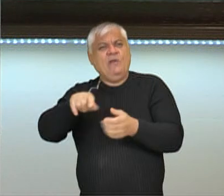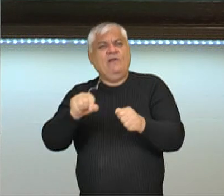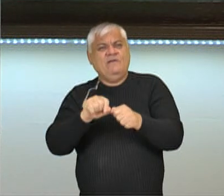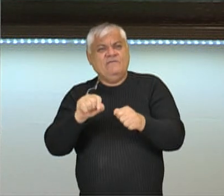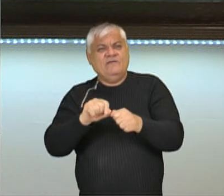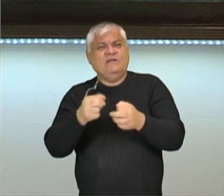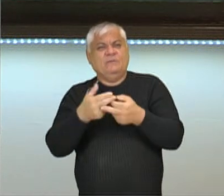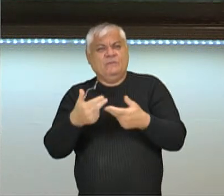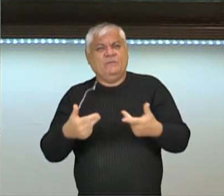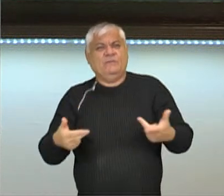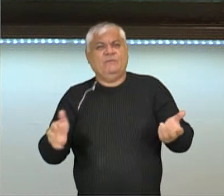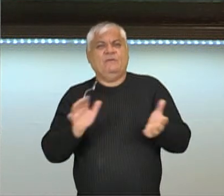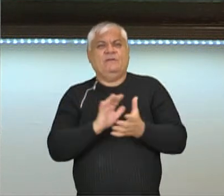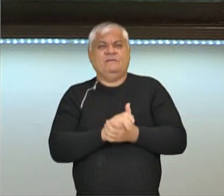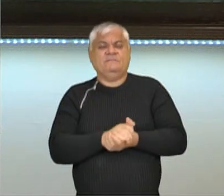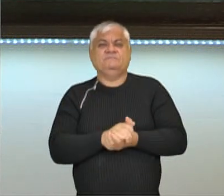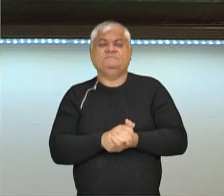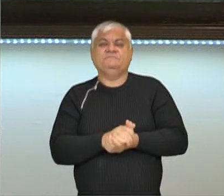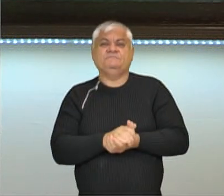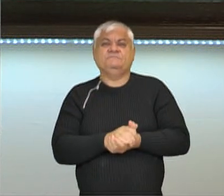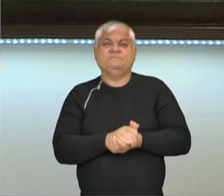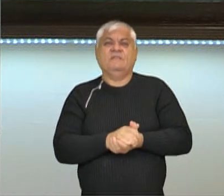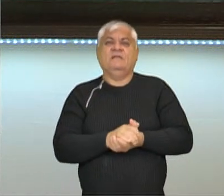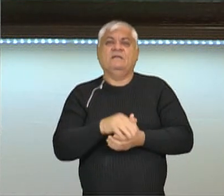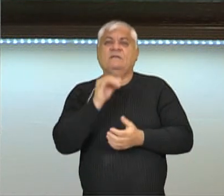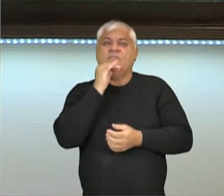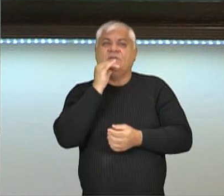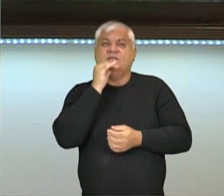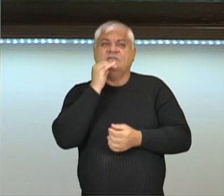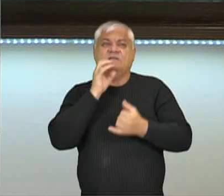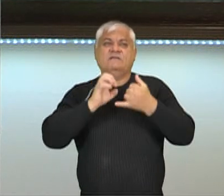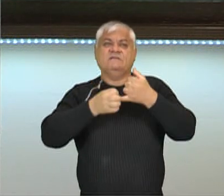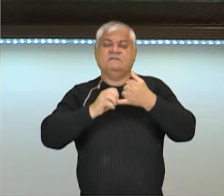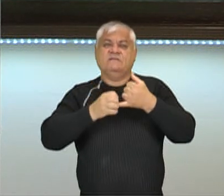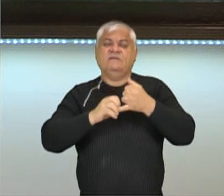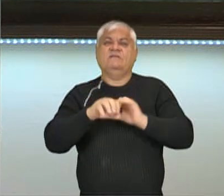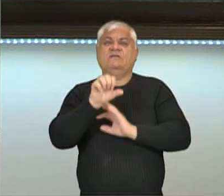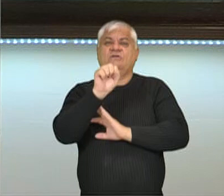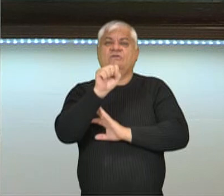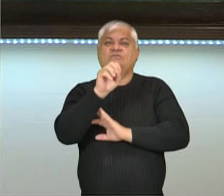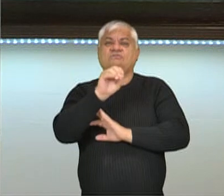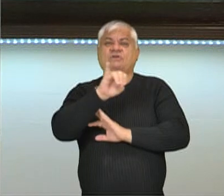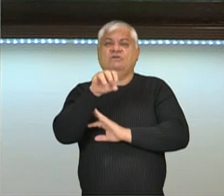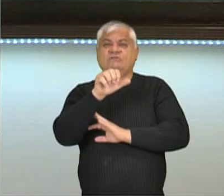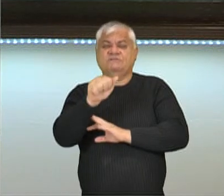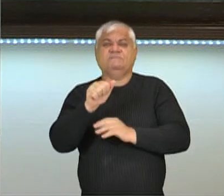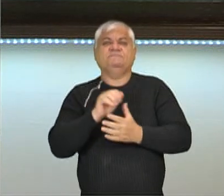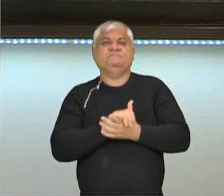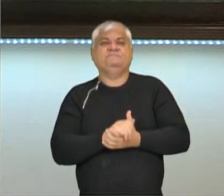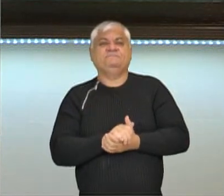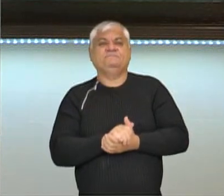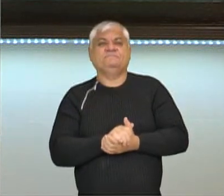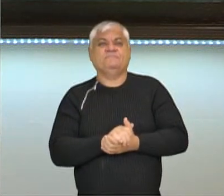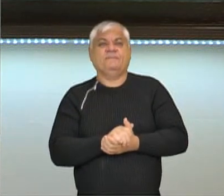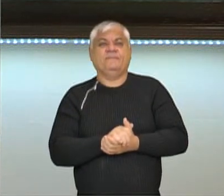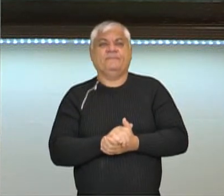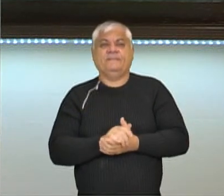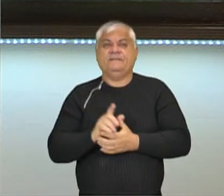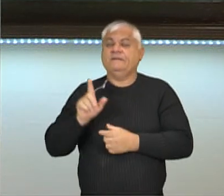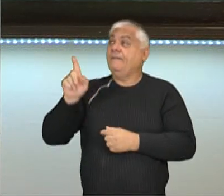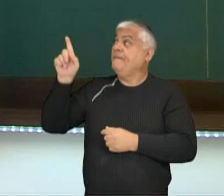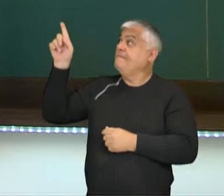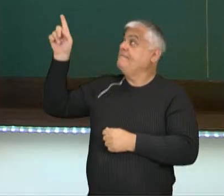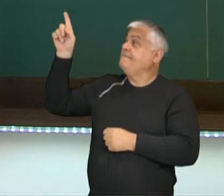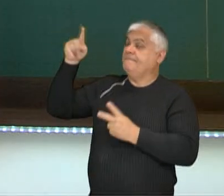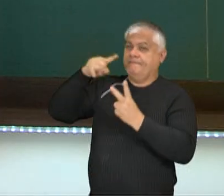ali para a produção de óleos, como por exemplo a semente da soja. E nós temos aqui, representando